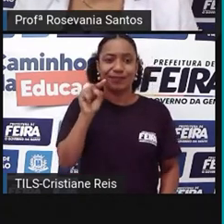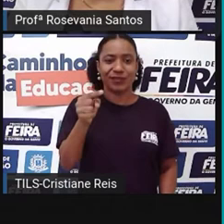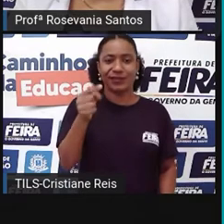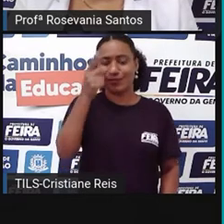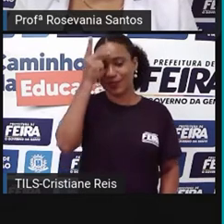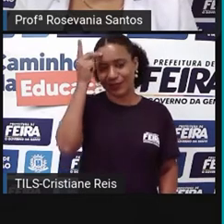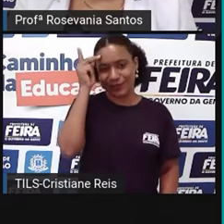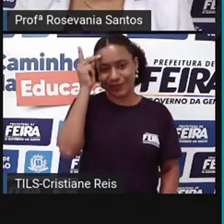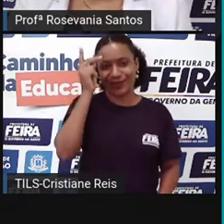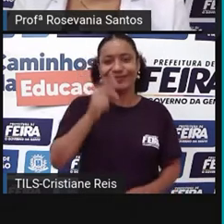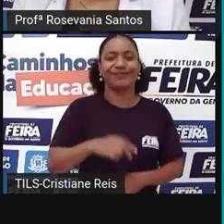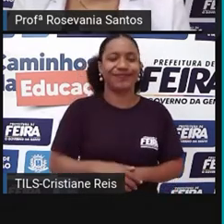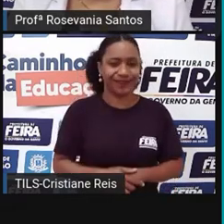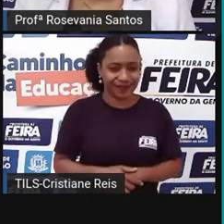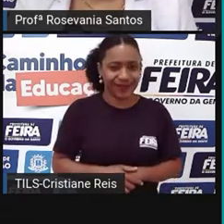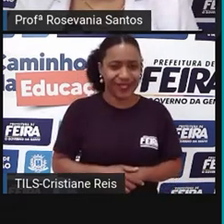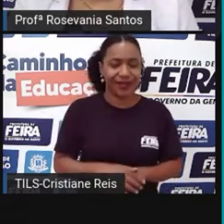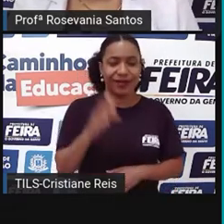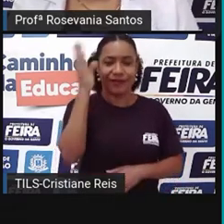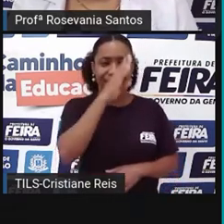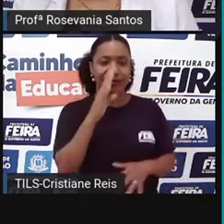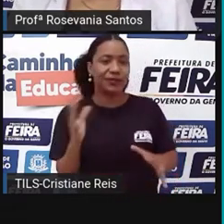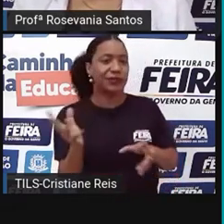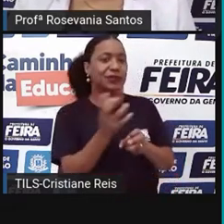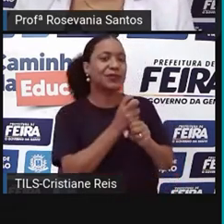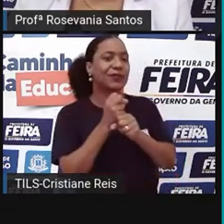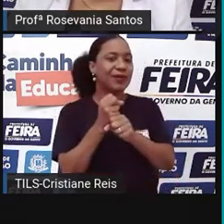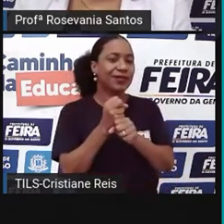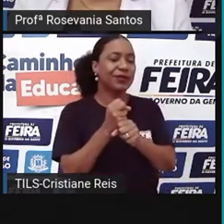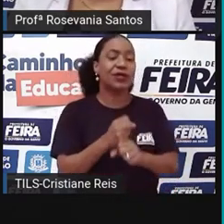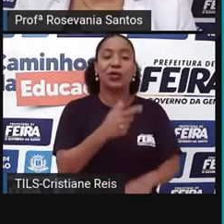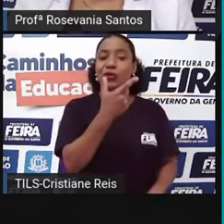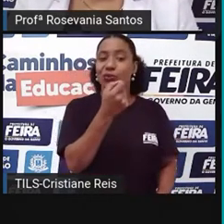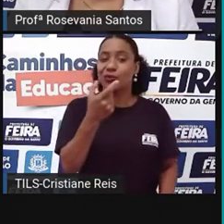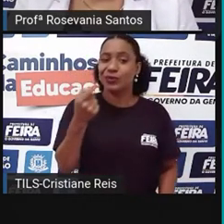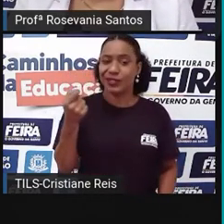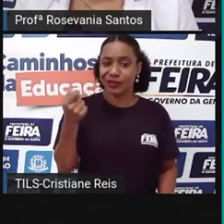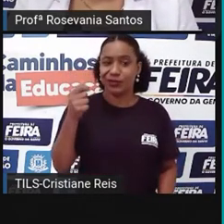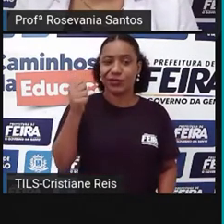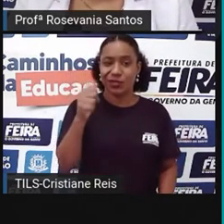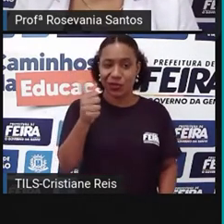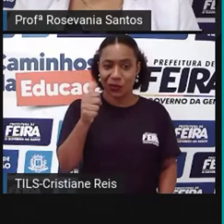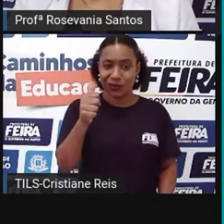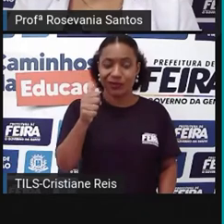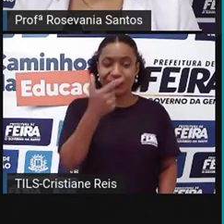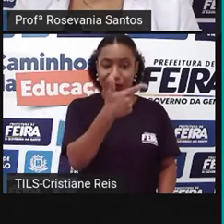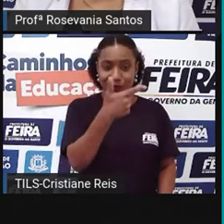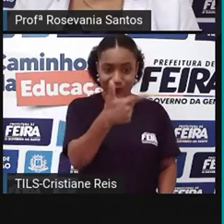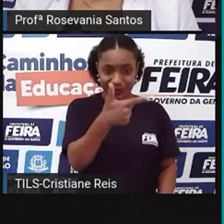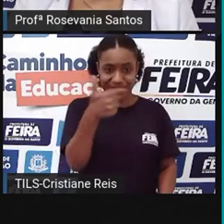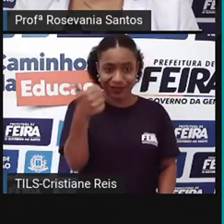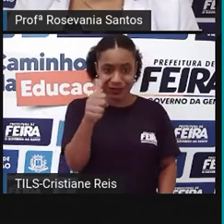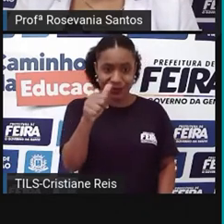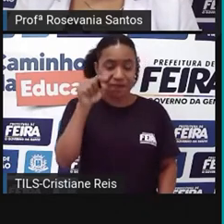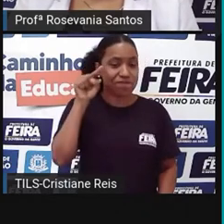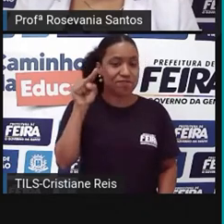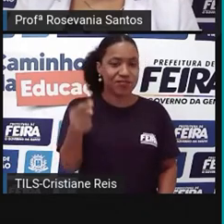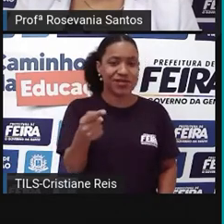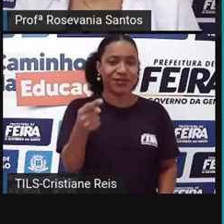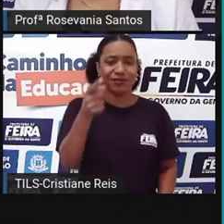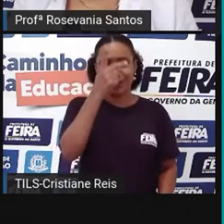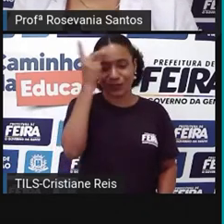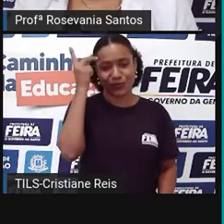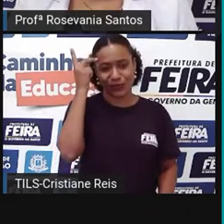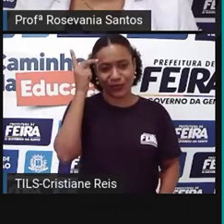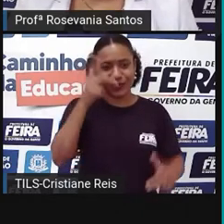a população estimada do nosso país, que é 211, né, milhões de habitantes, mas de qualquer forma, você tem aqui uma grande